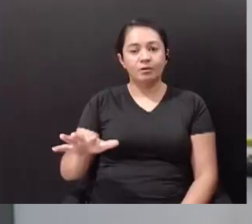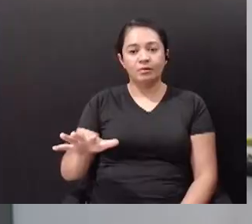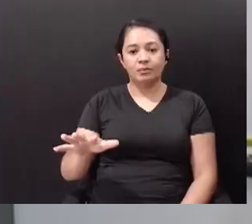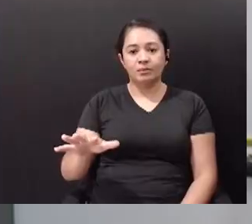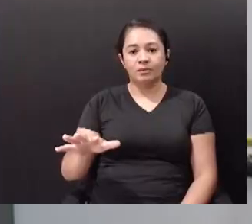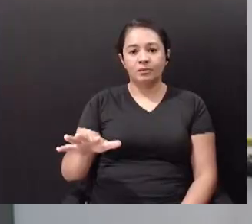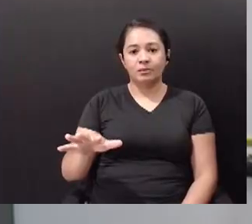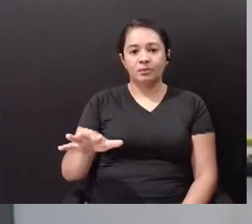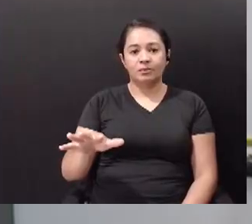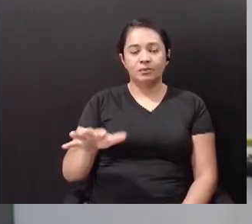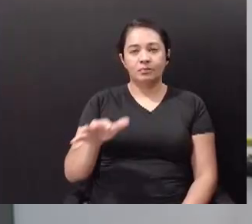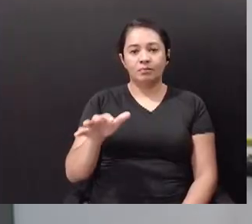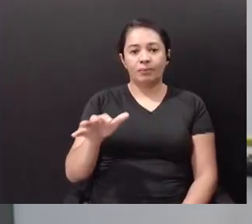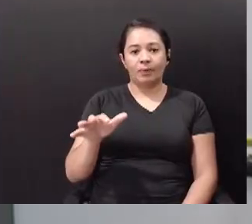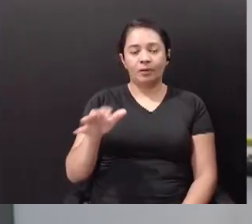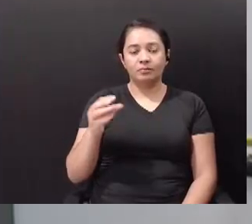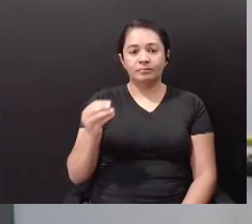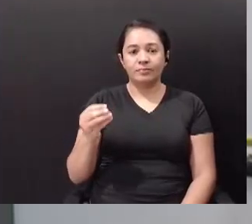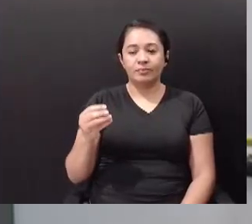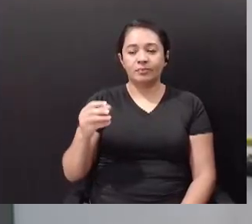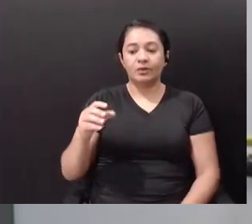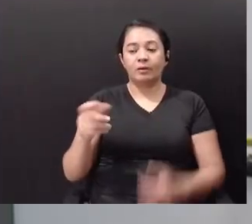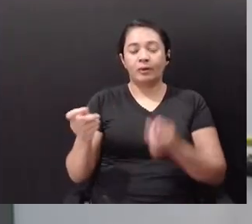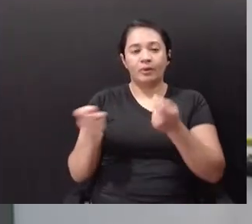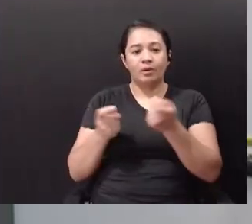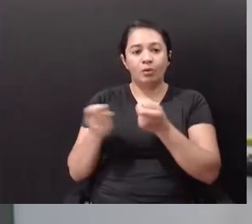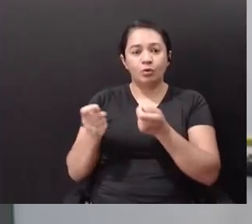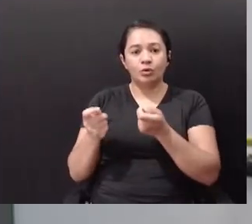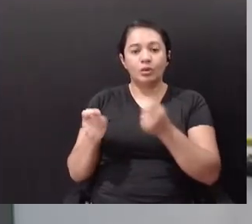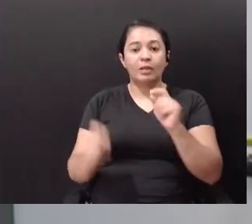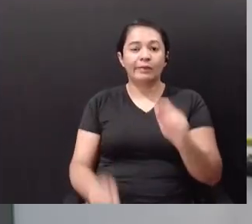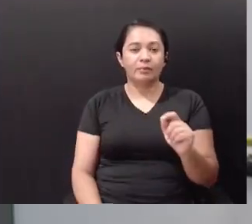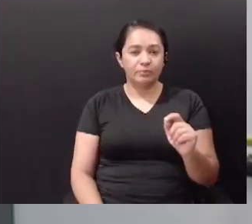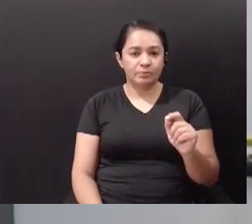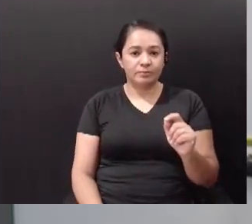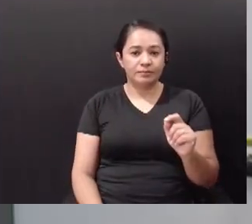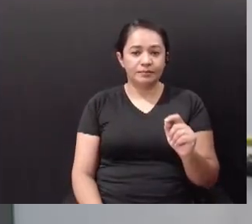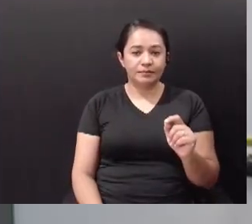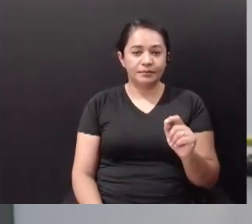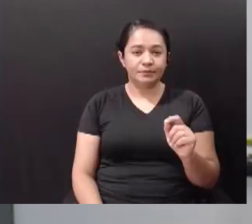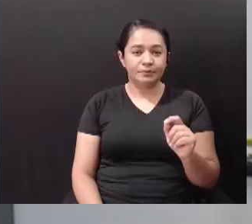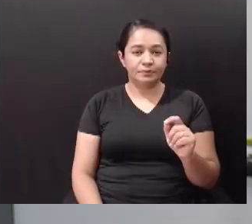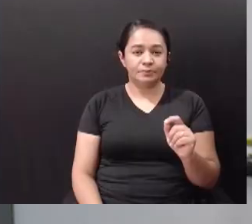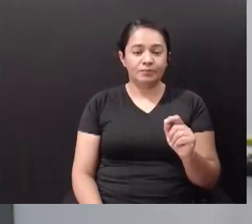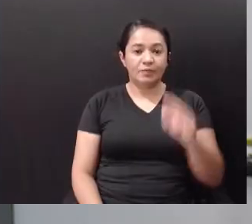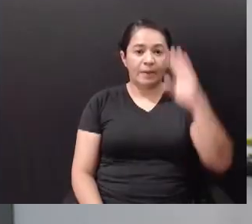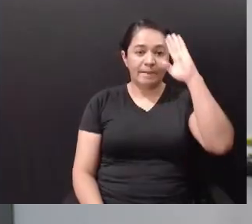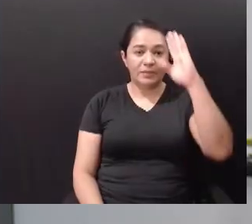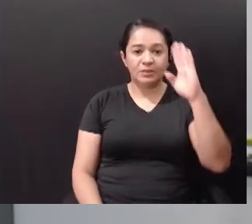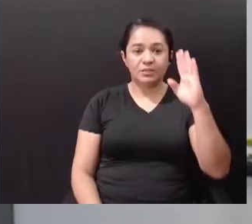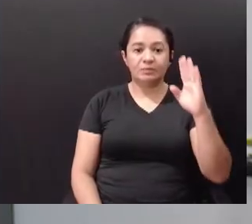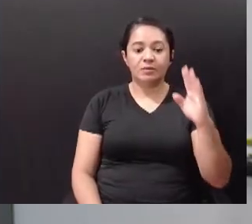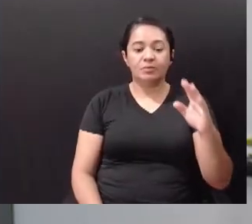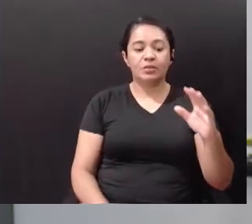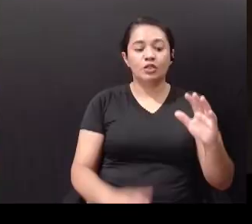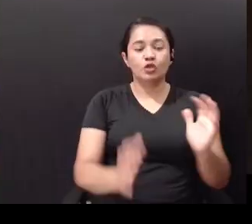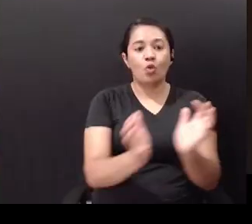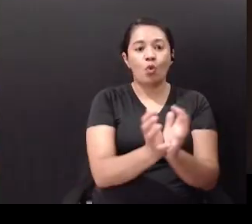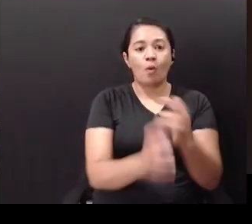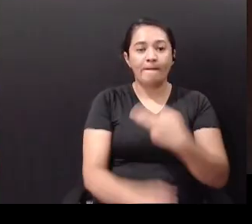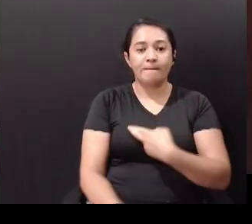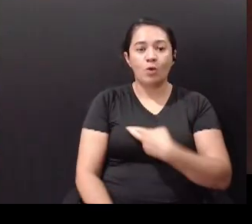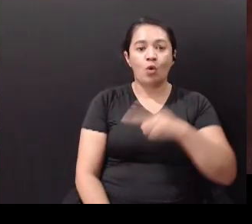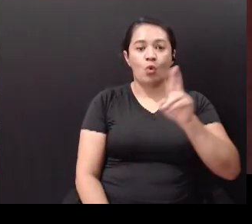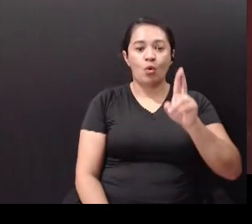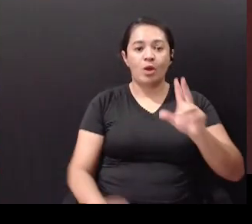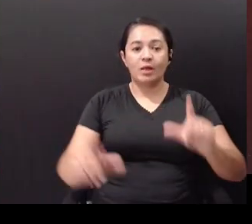na realidade, o controle. Quem vai ter o controle dessa educação vão ser principalmente ordens religiosas. Destaque para